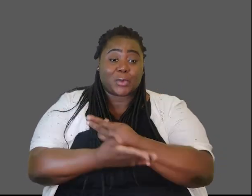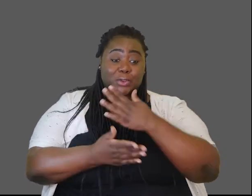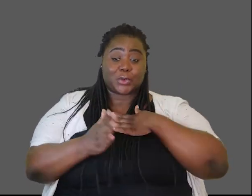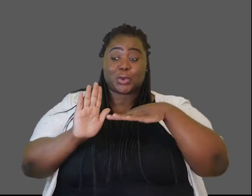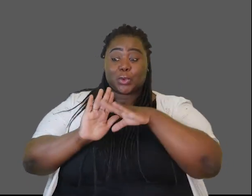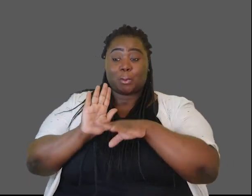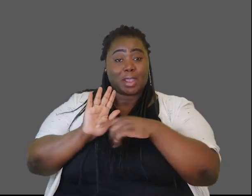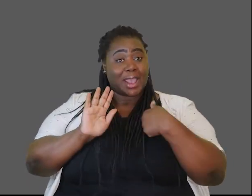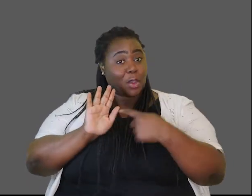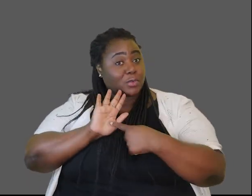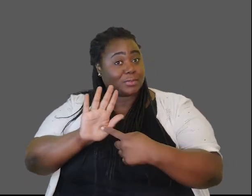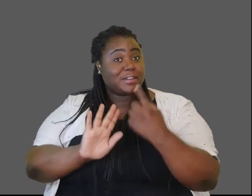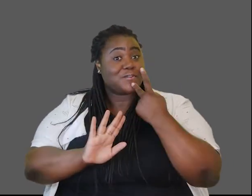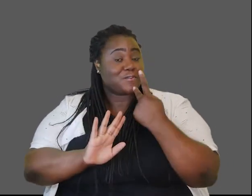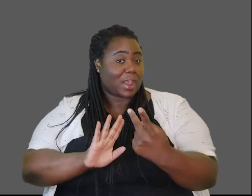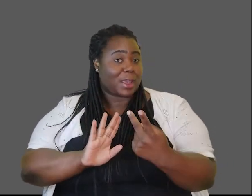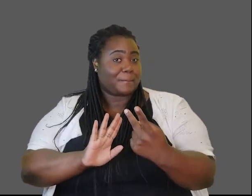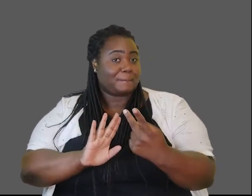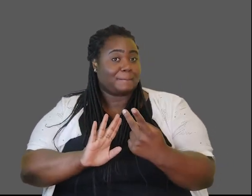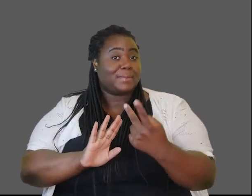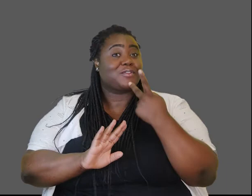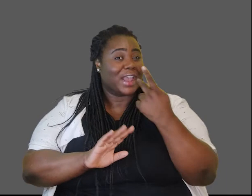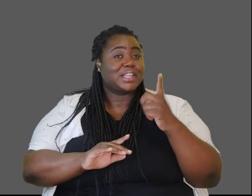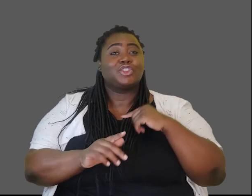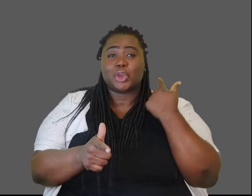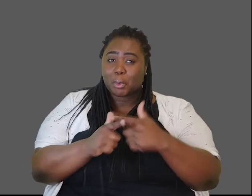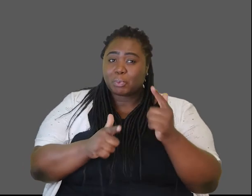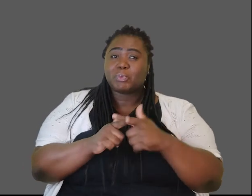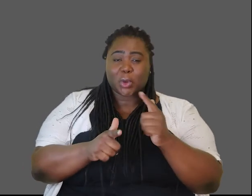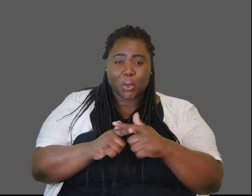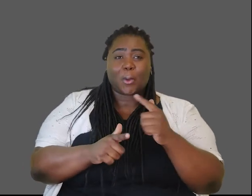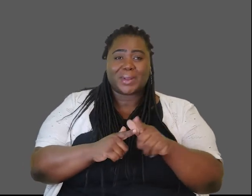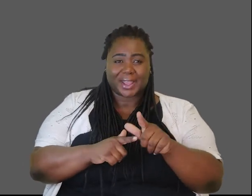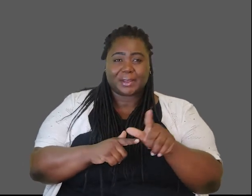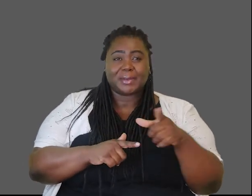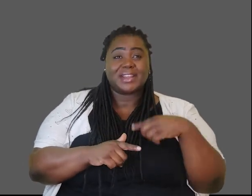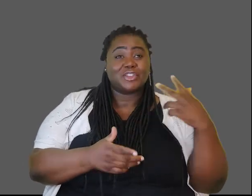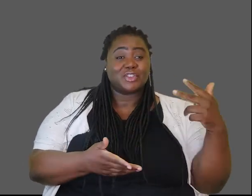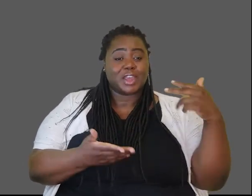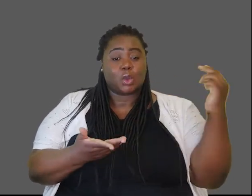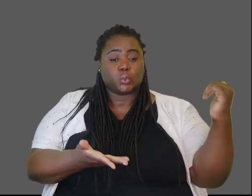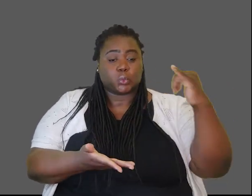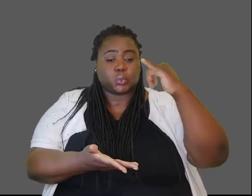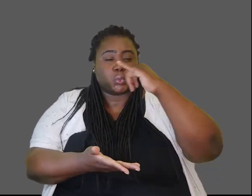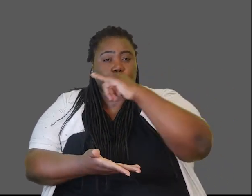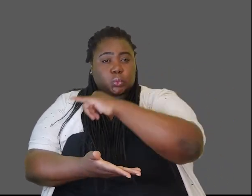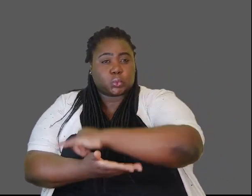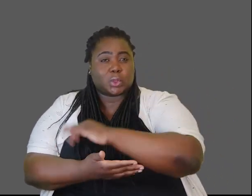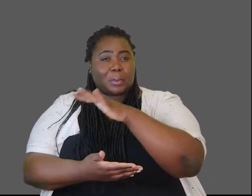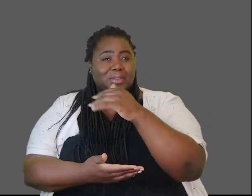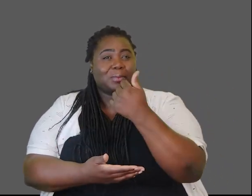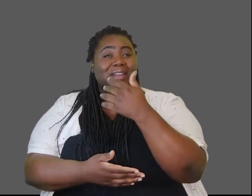do meu programa, eu que estava no ar e disse que estava dando problema e que ele tinha amerriçado a